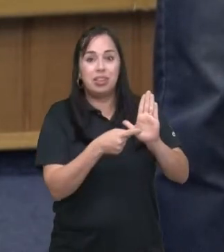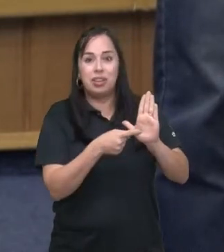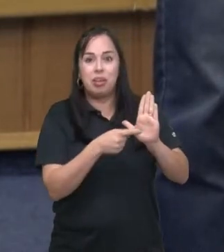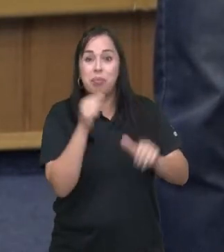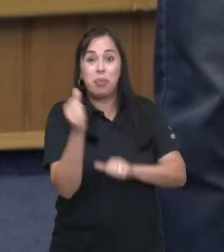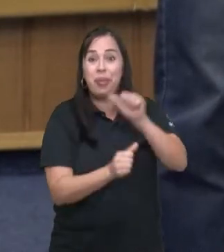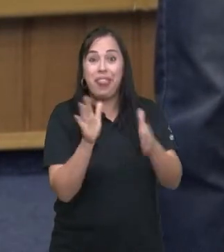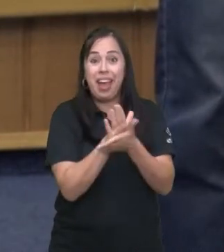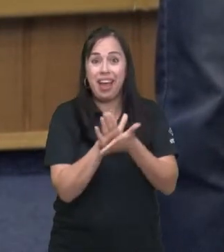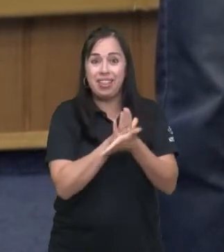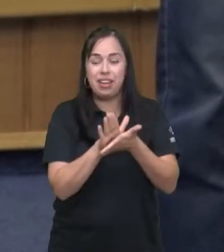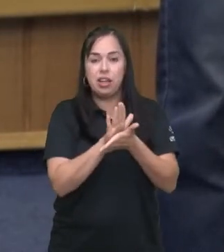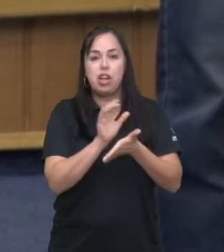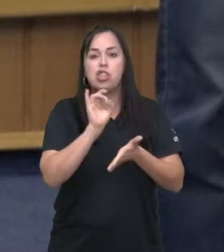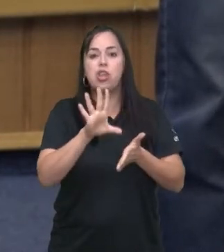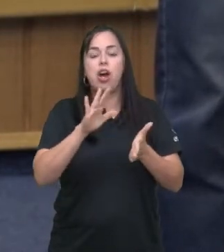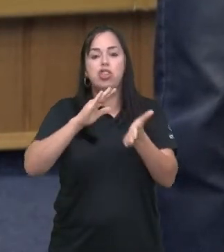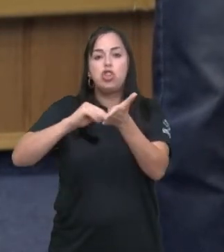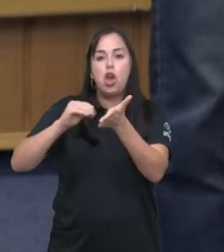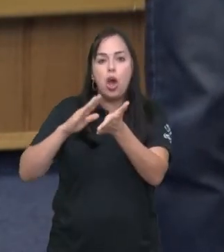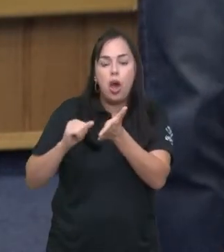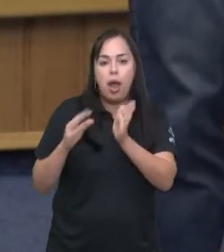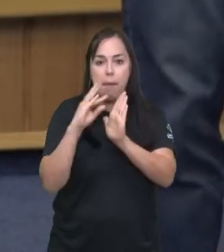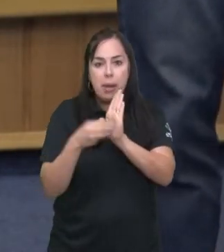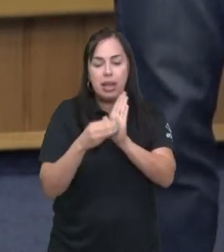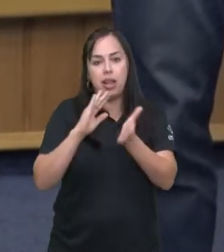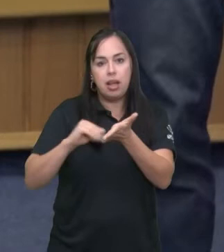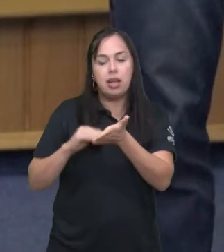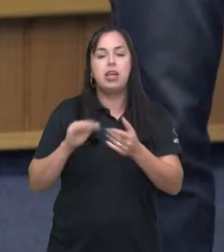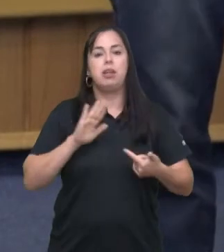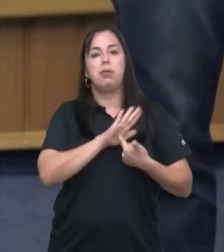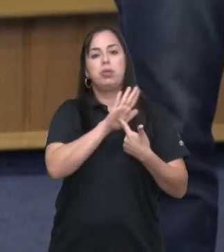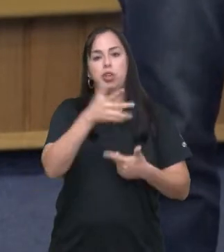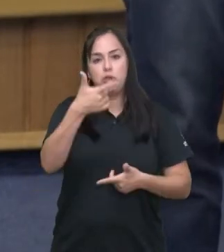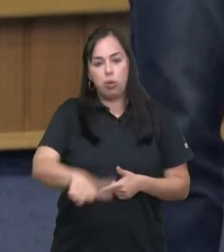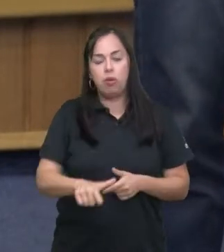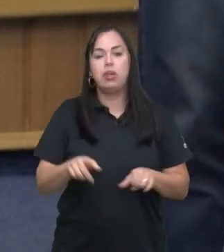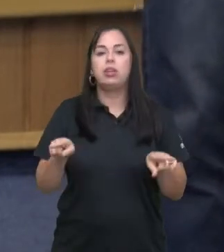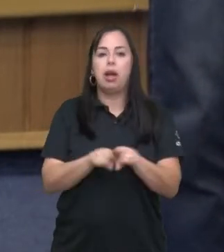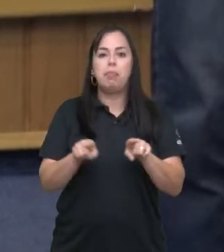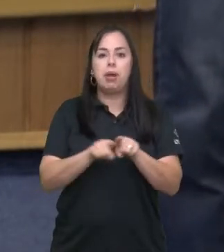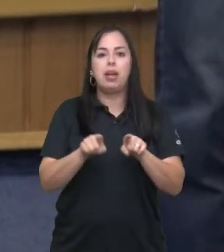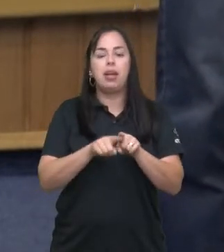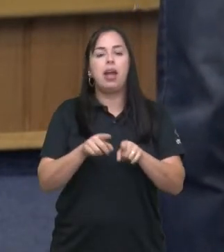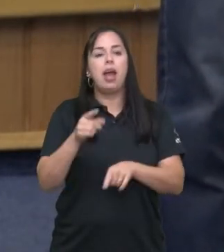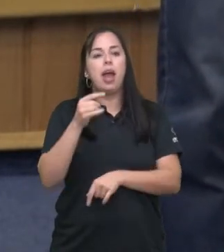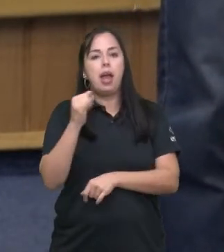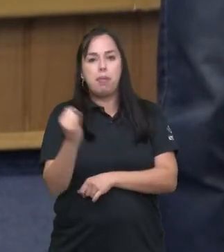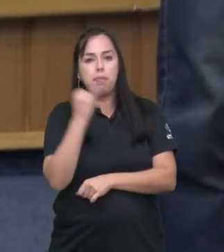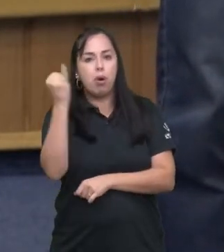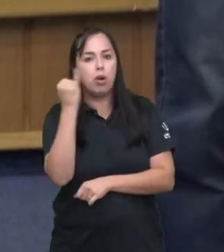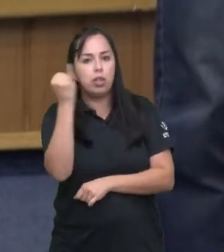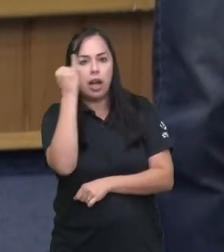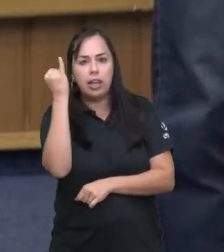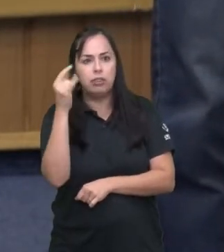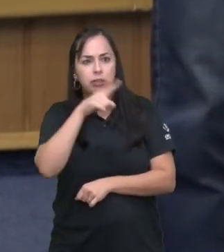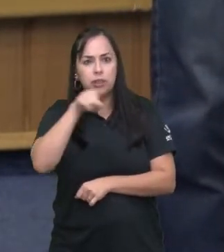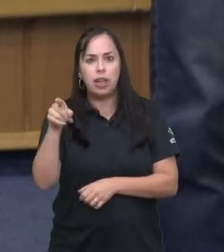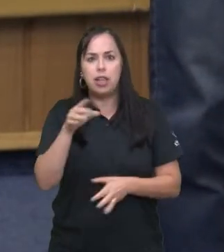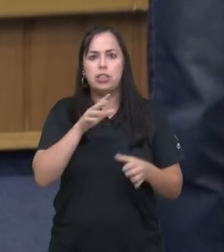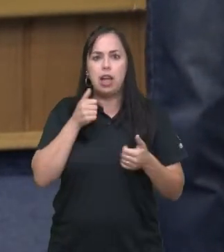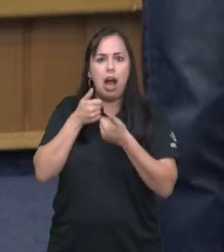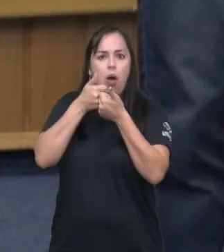nada, só retirou e reapresentou. Então, é importante o acompanhamento da categoria, porque essa questão é